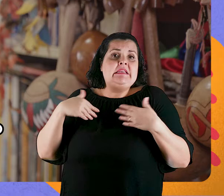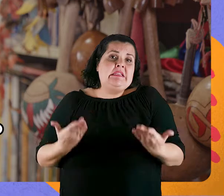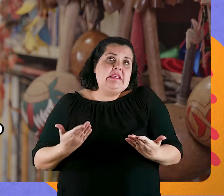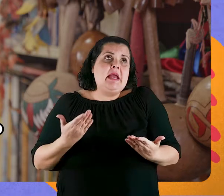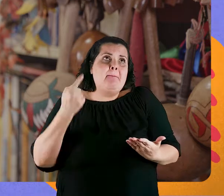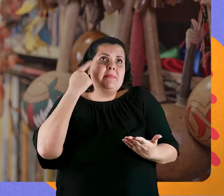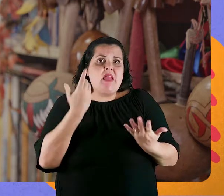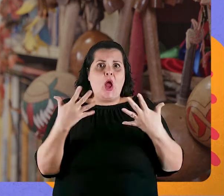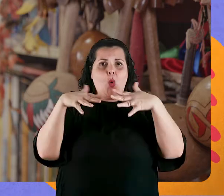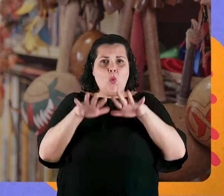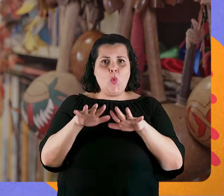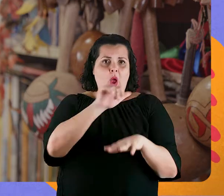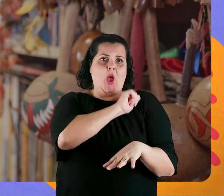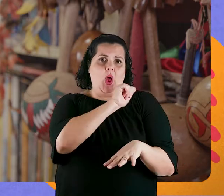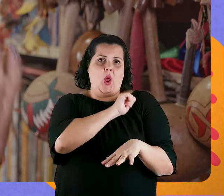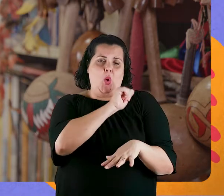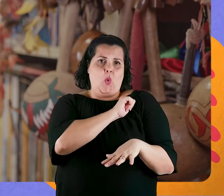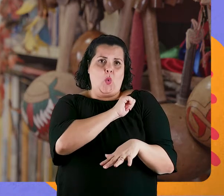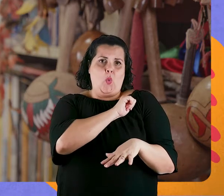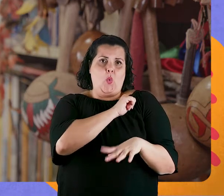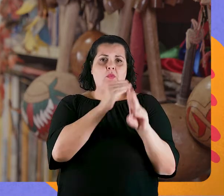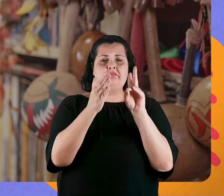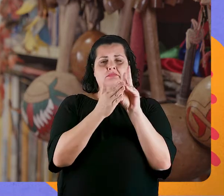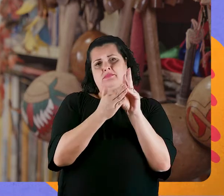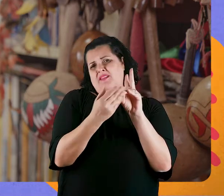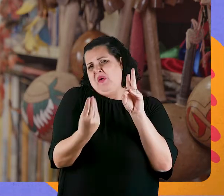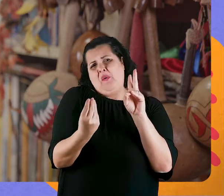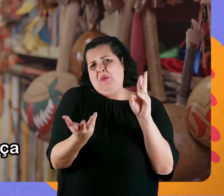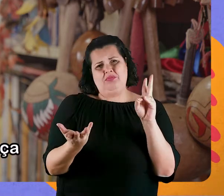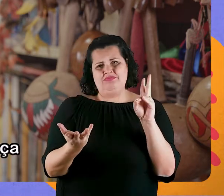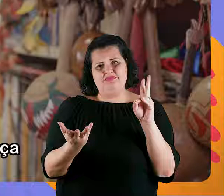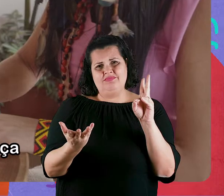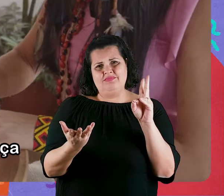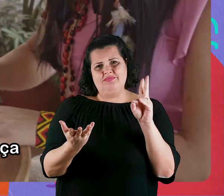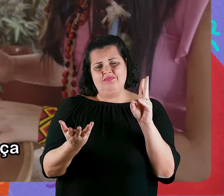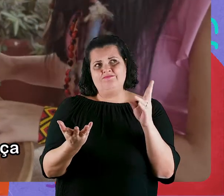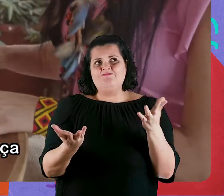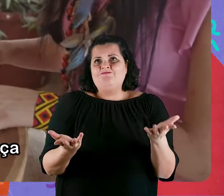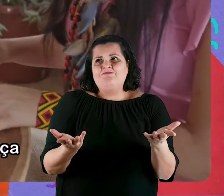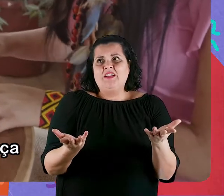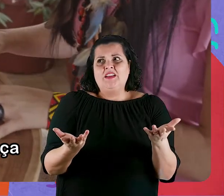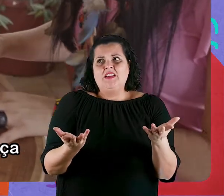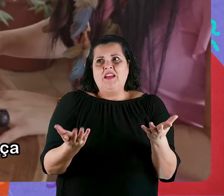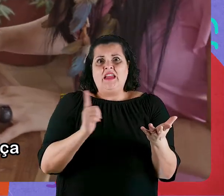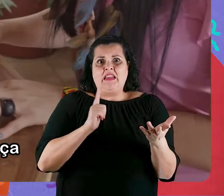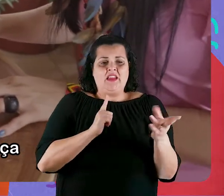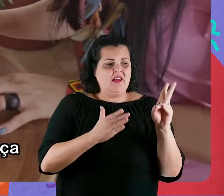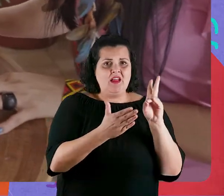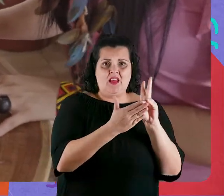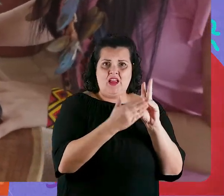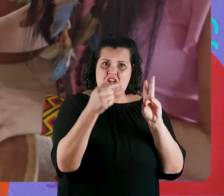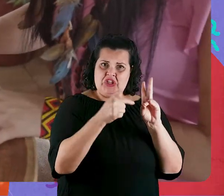alunos indígenas, como é essa inclusão? Como é essa presença dessa